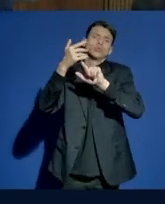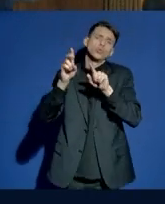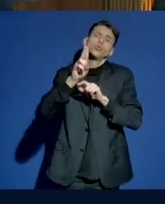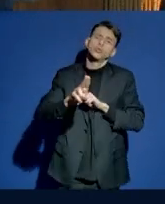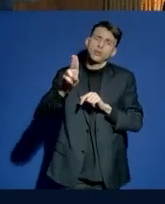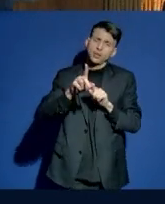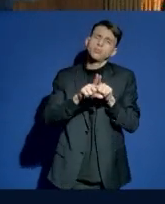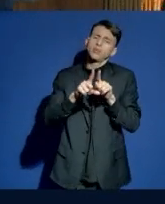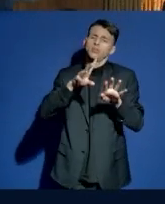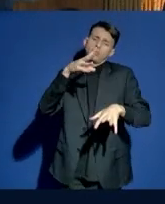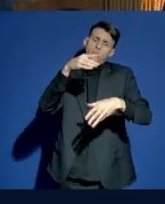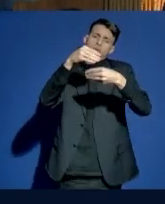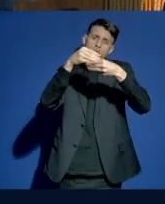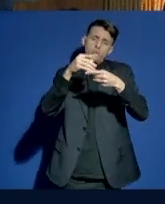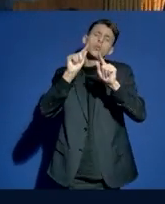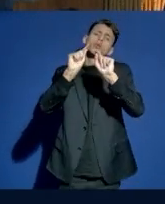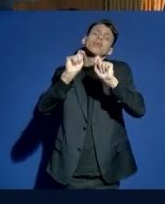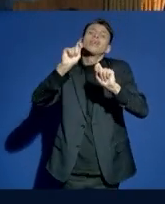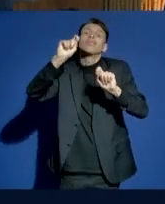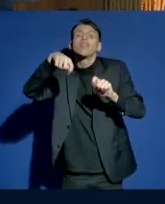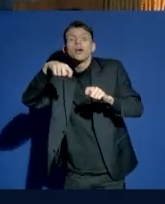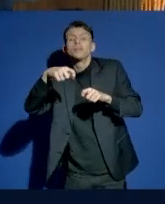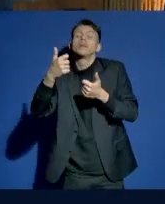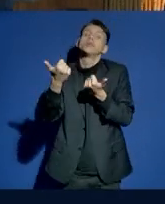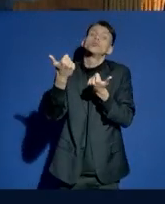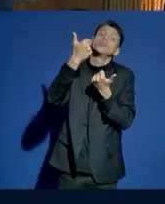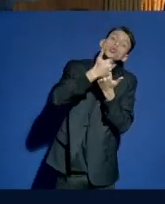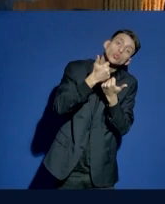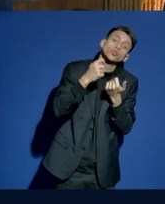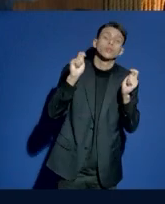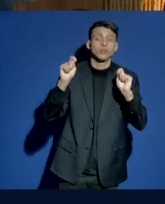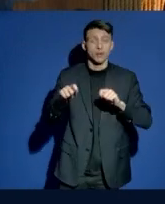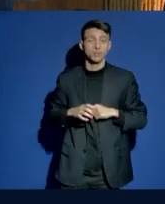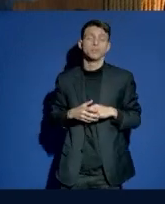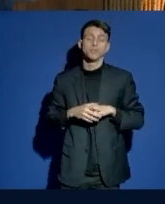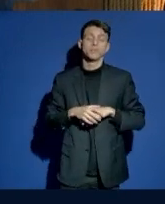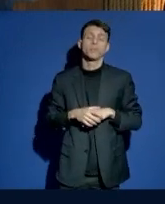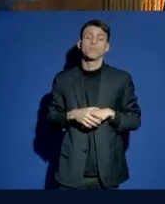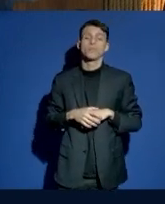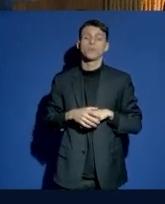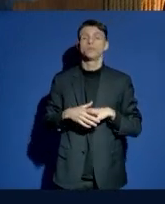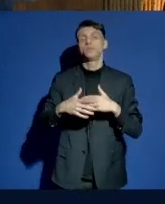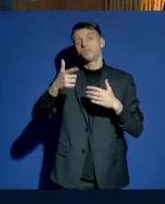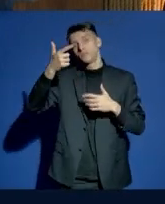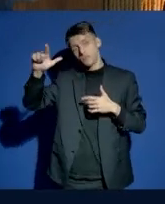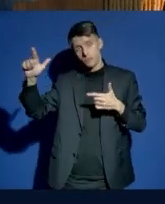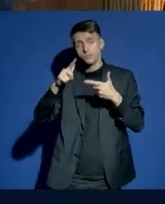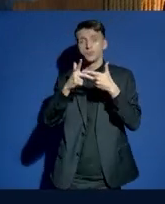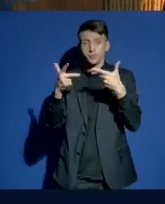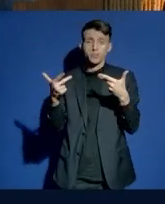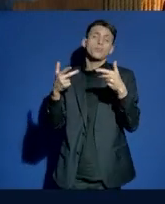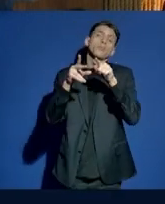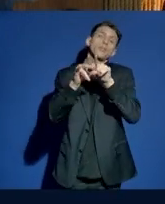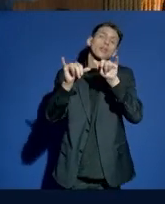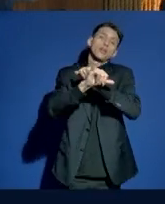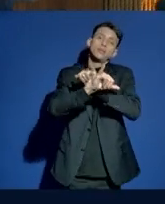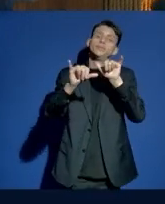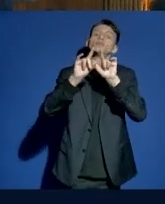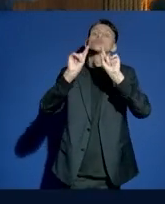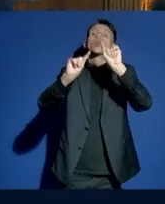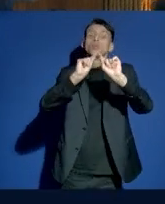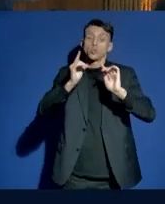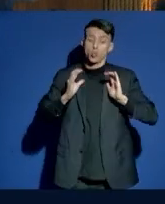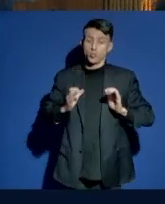que é complementar, o que é substitutivo. Mas, assim, acho que tem um outro foco disso, que para mim também é determinante, que é o